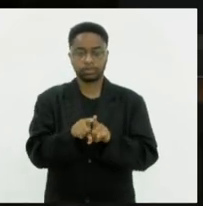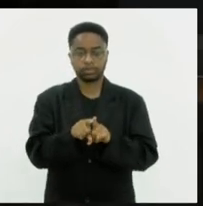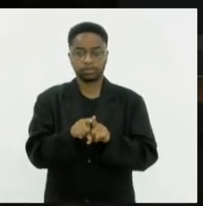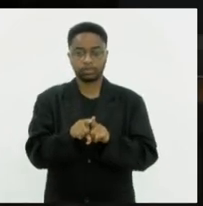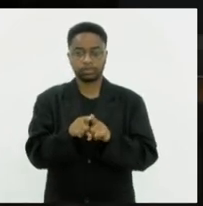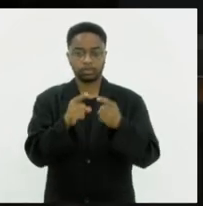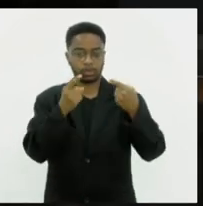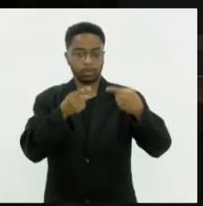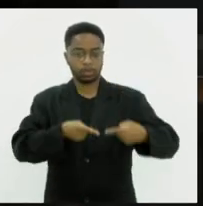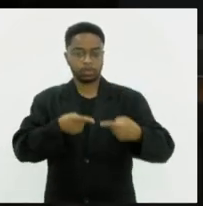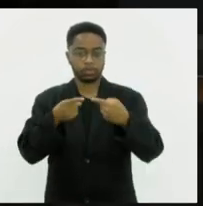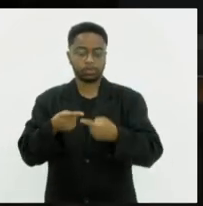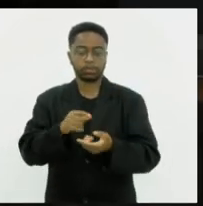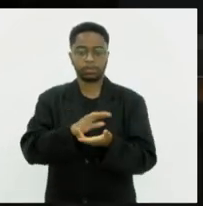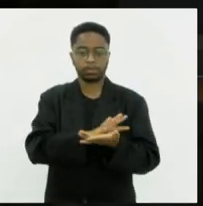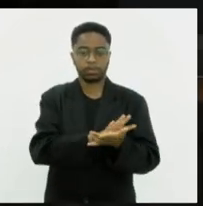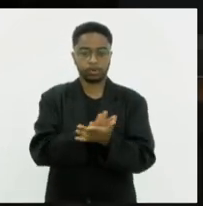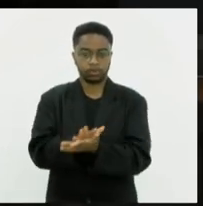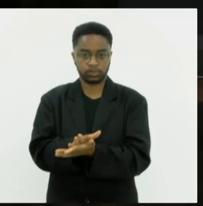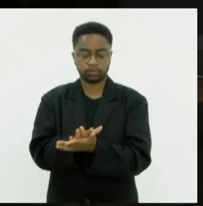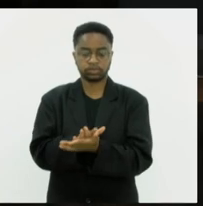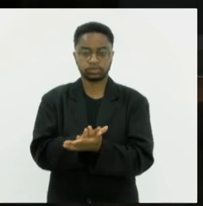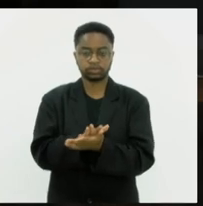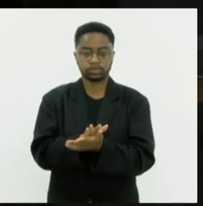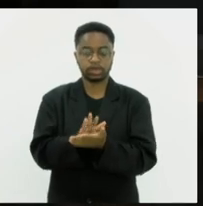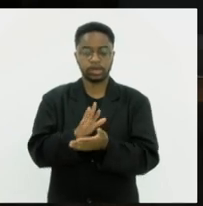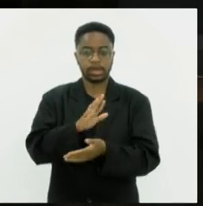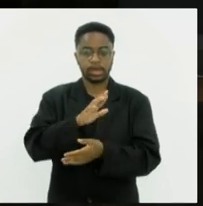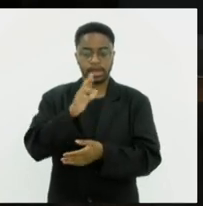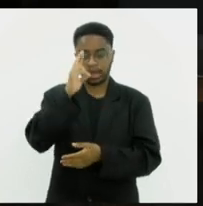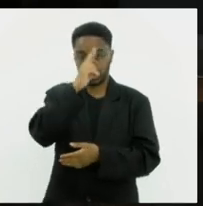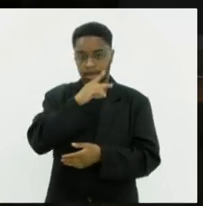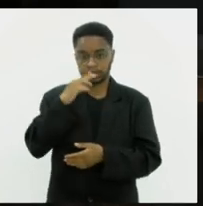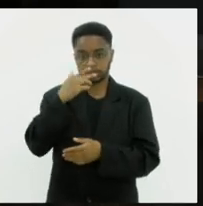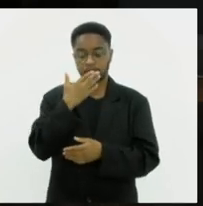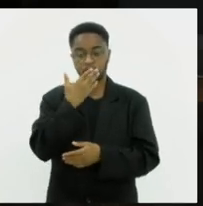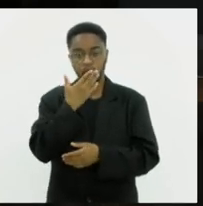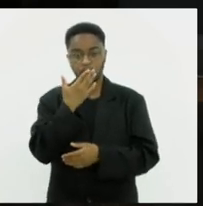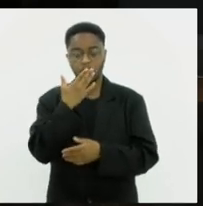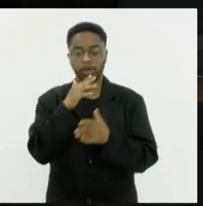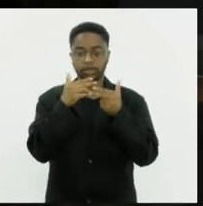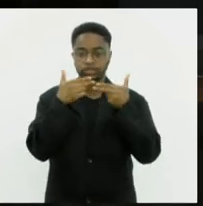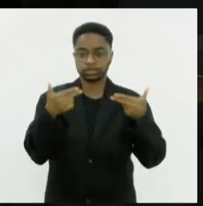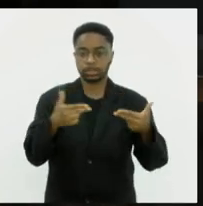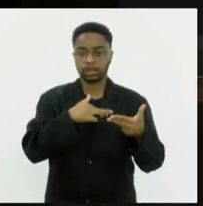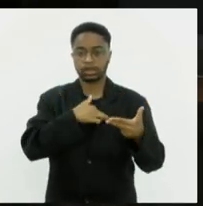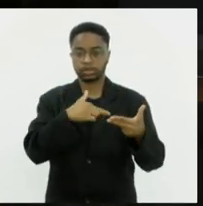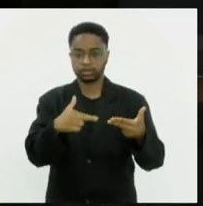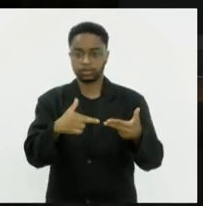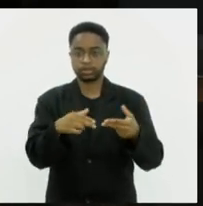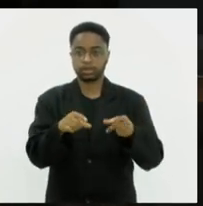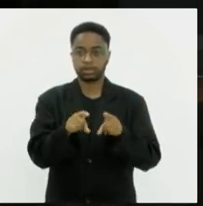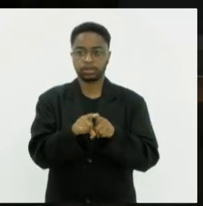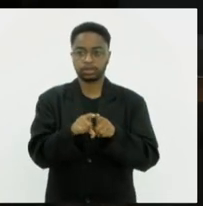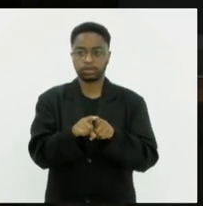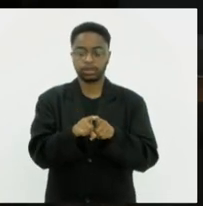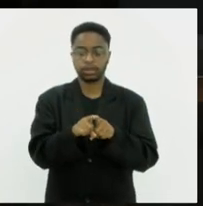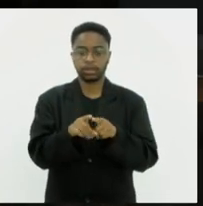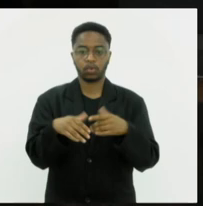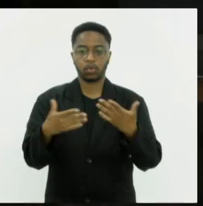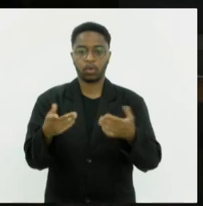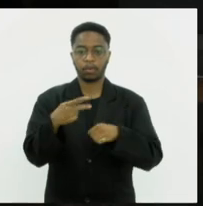às discriminações e preconceitos de raça, cor, etnia, religião e procedência